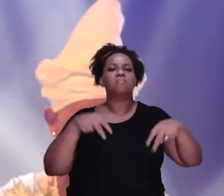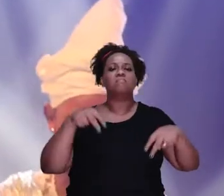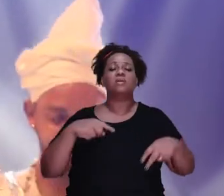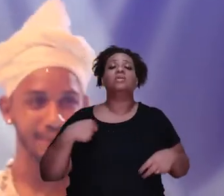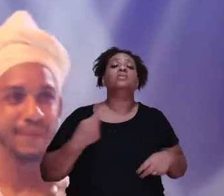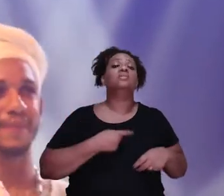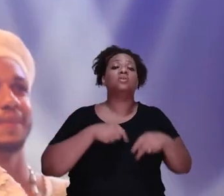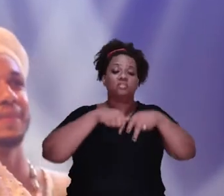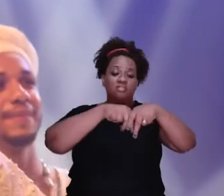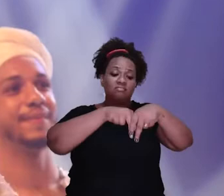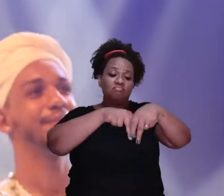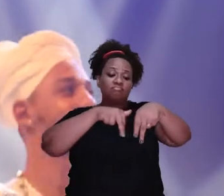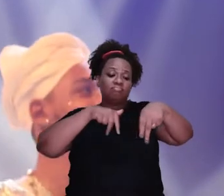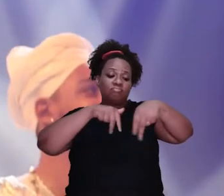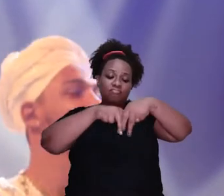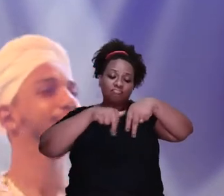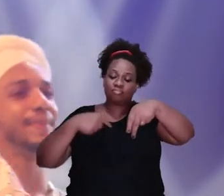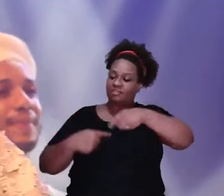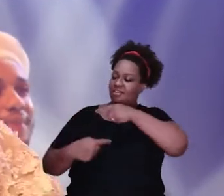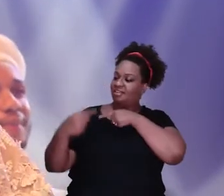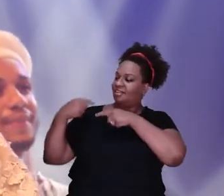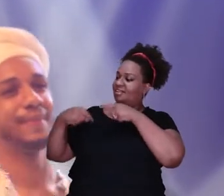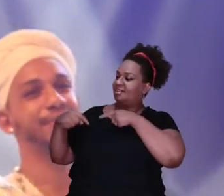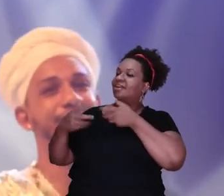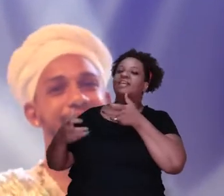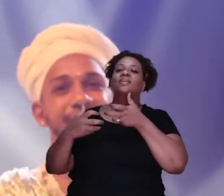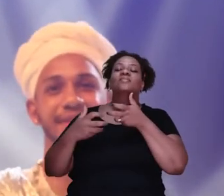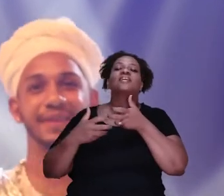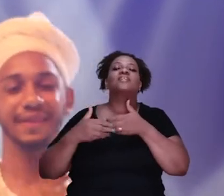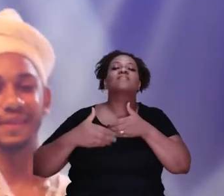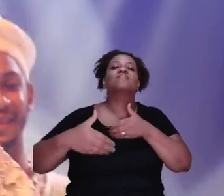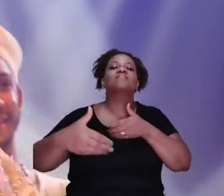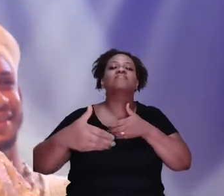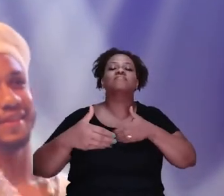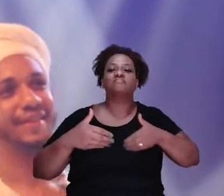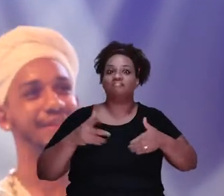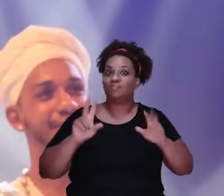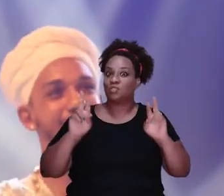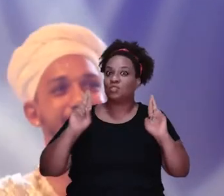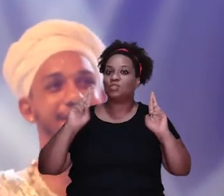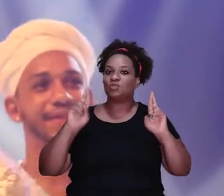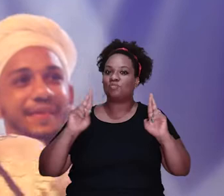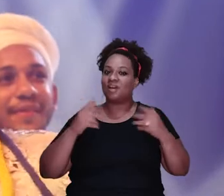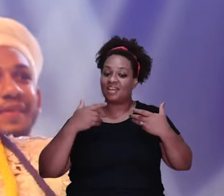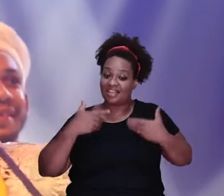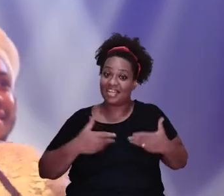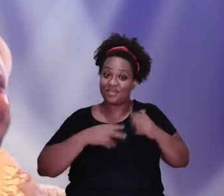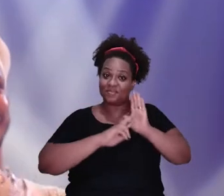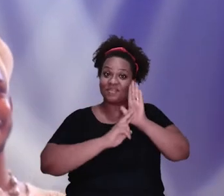ocupar um espaço a gente é de quem a gente veio que a gente é o que a gente quer que seja espero que